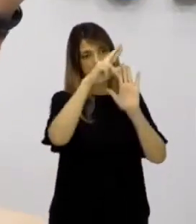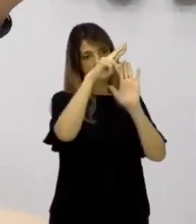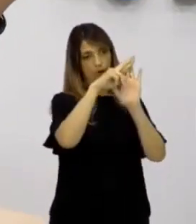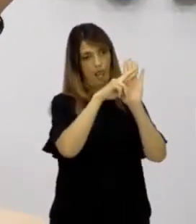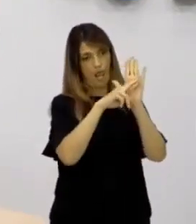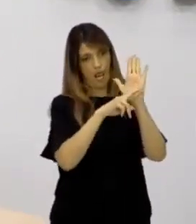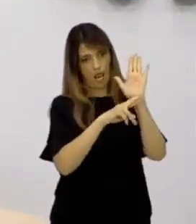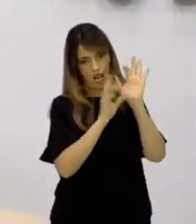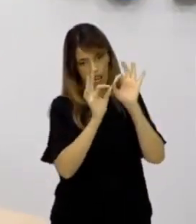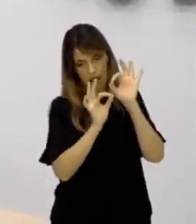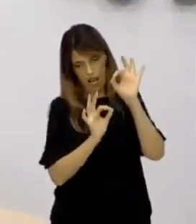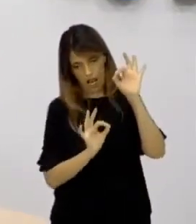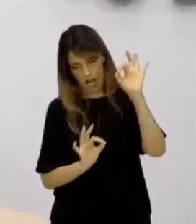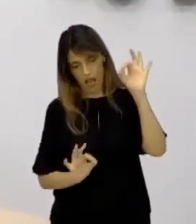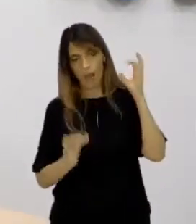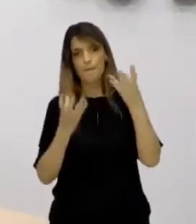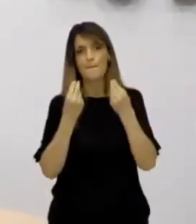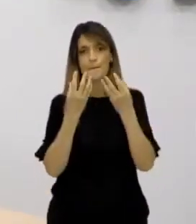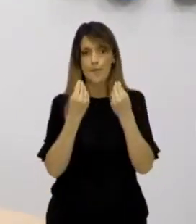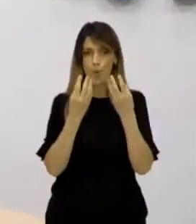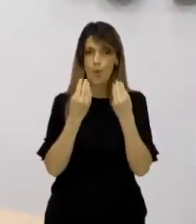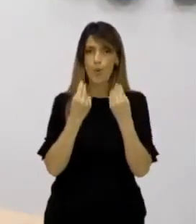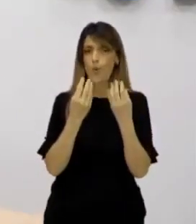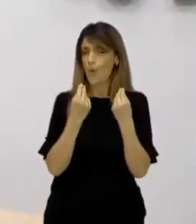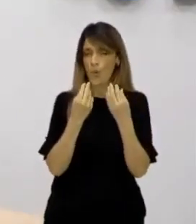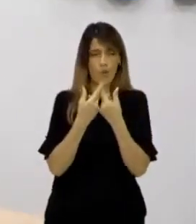gente deveria ler, sabe o que vem?